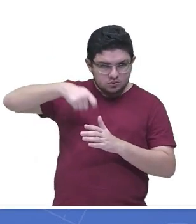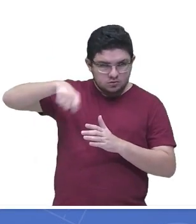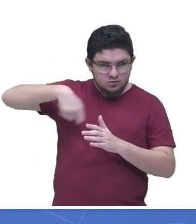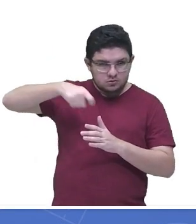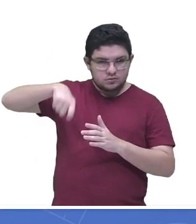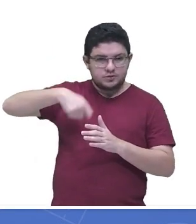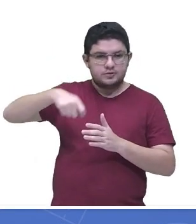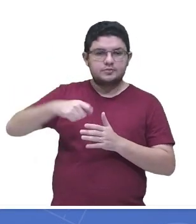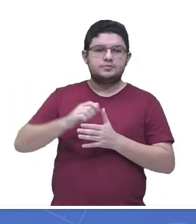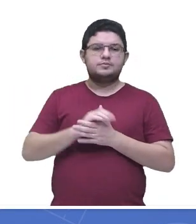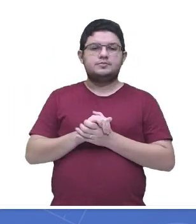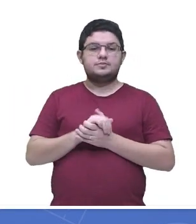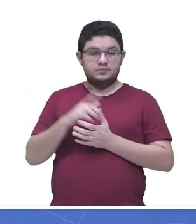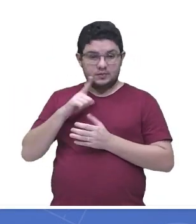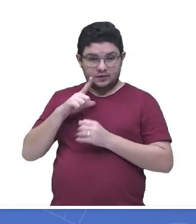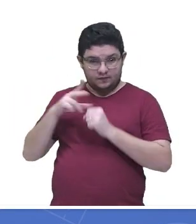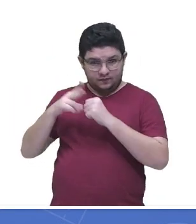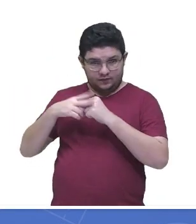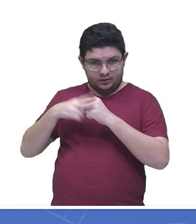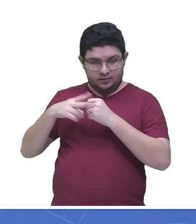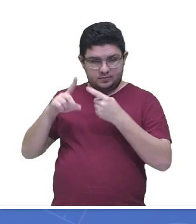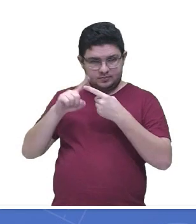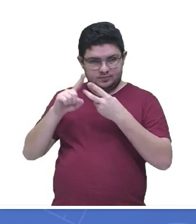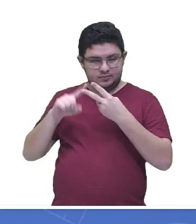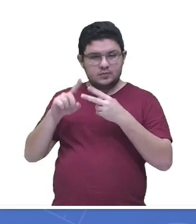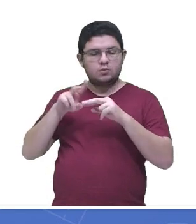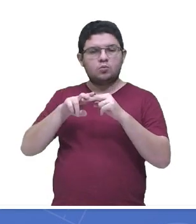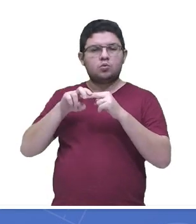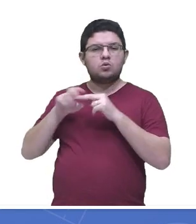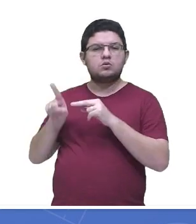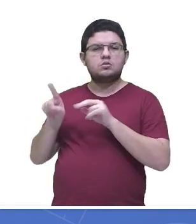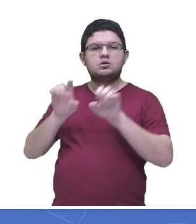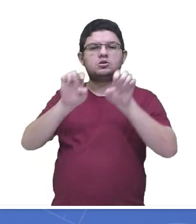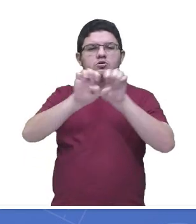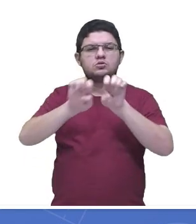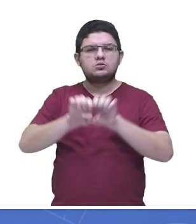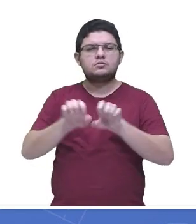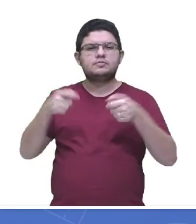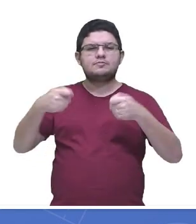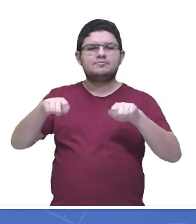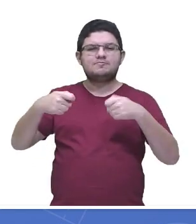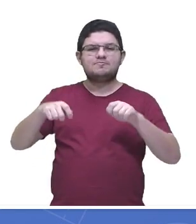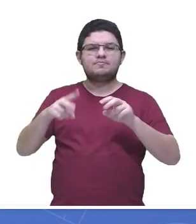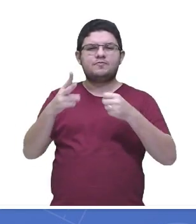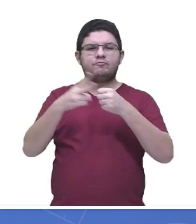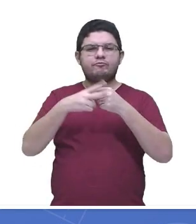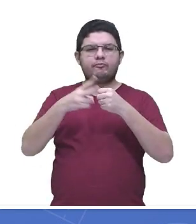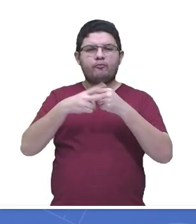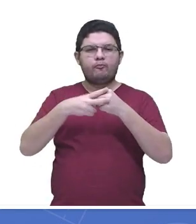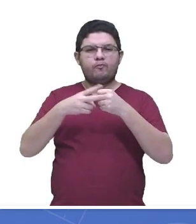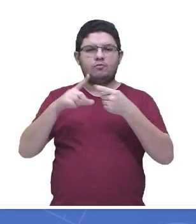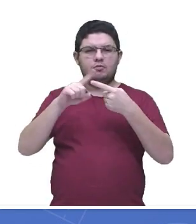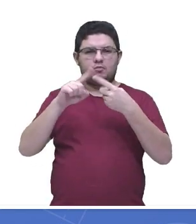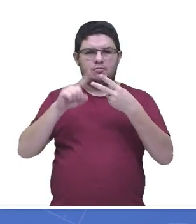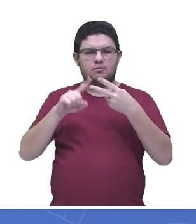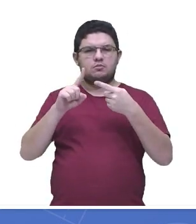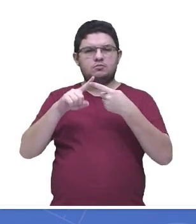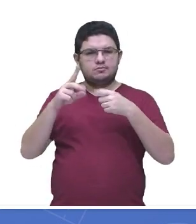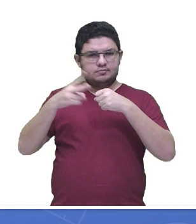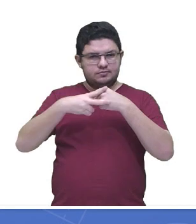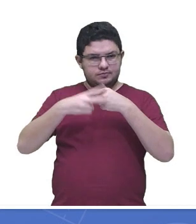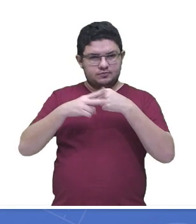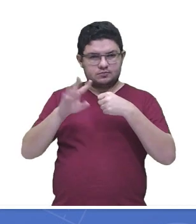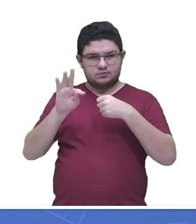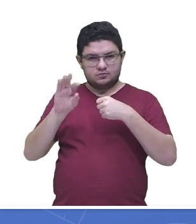também eu tenho dois verbos, porque essa estrutura pede dois verbos. O verbo to be, mas to be, professora, como assim o to be eu